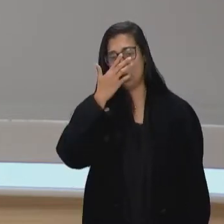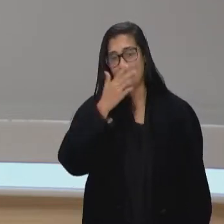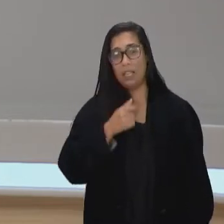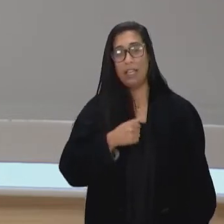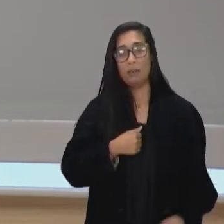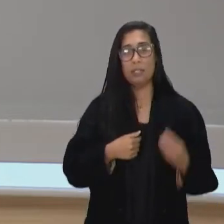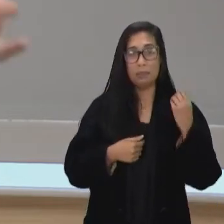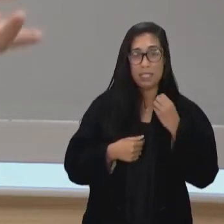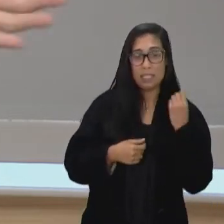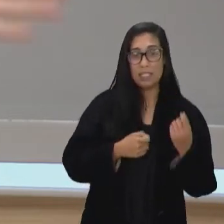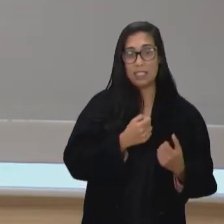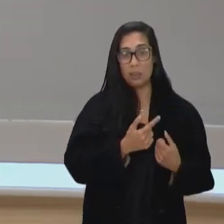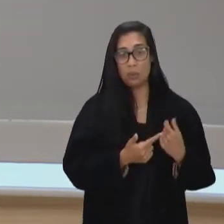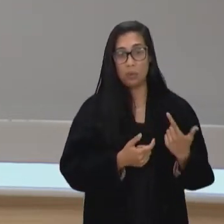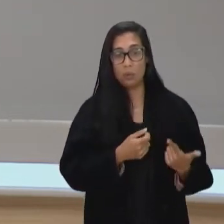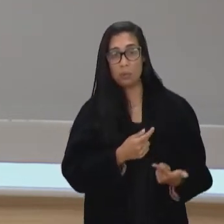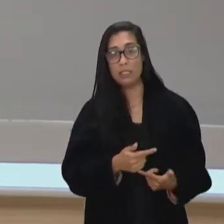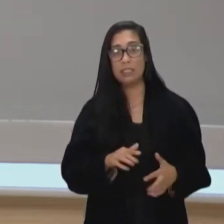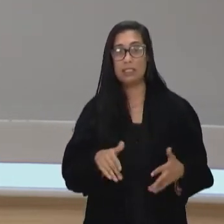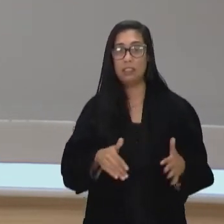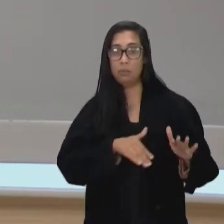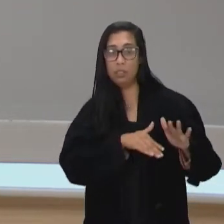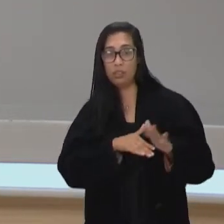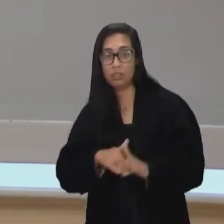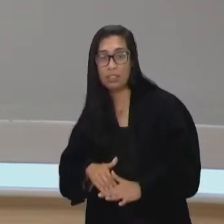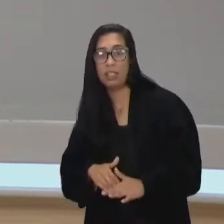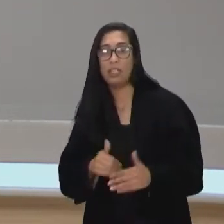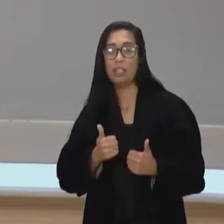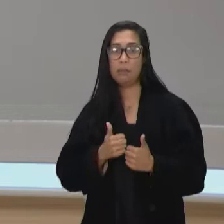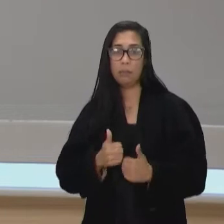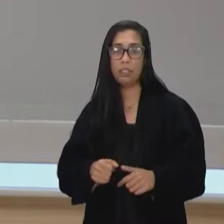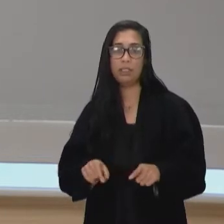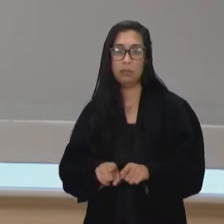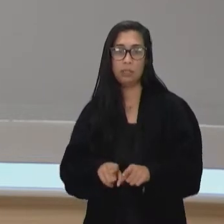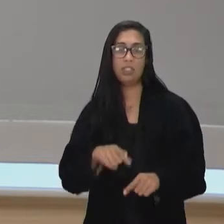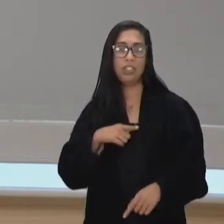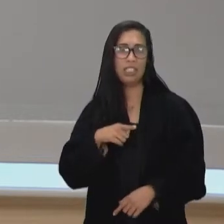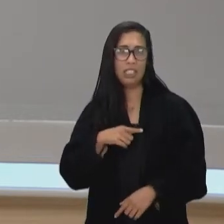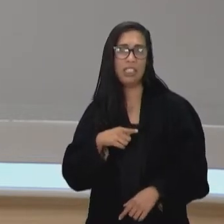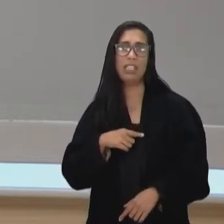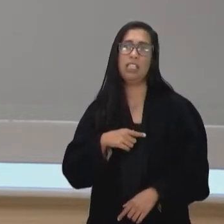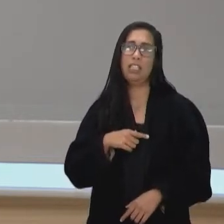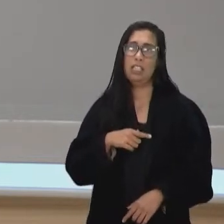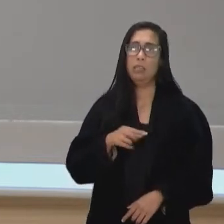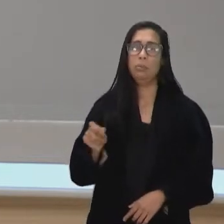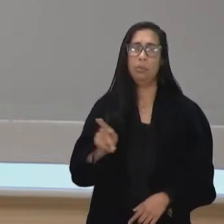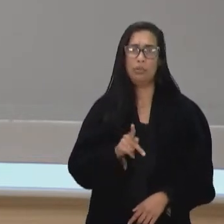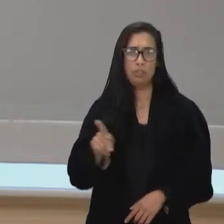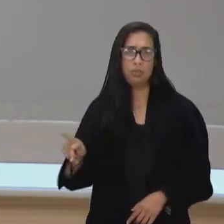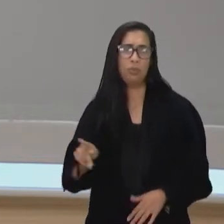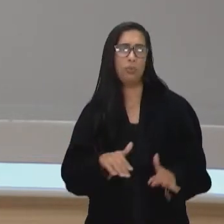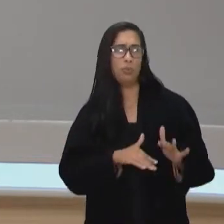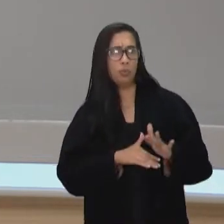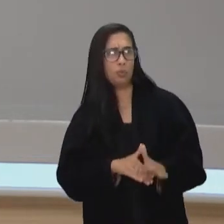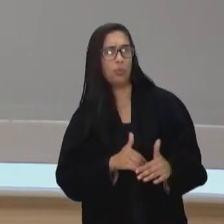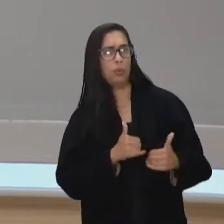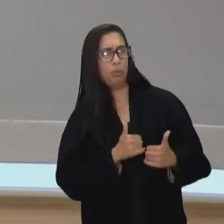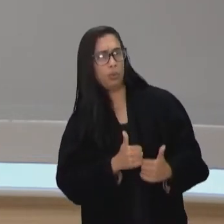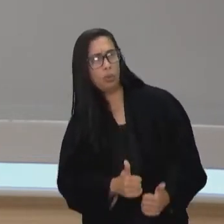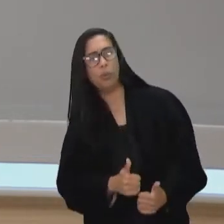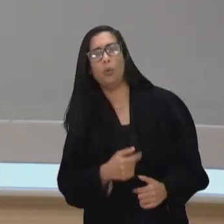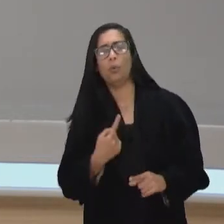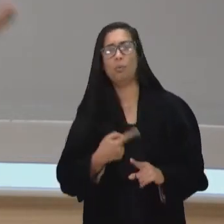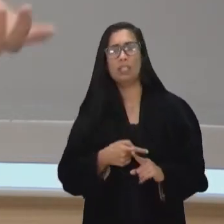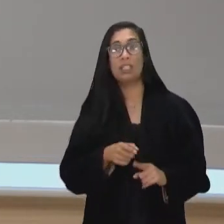mundo com o que eu podia, como eu podia. Mas nem os professores tinham muito o que... Eles não sabiam,